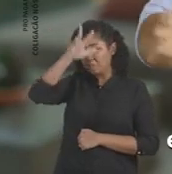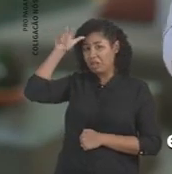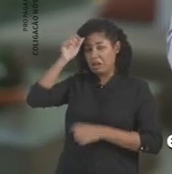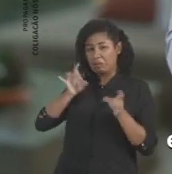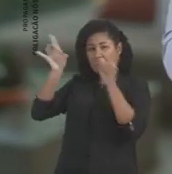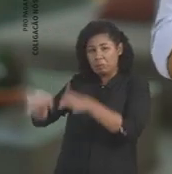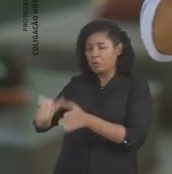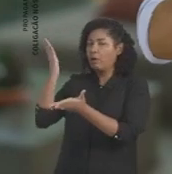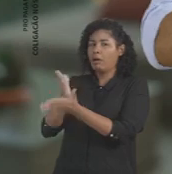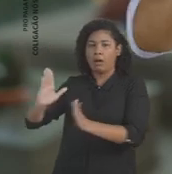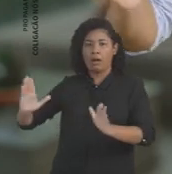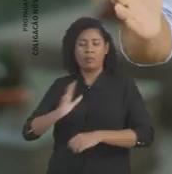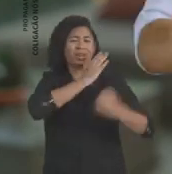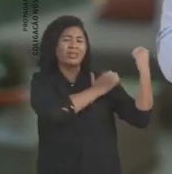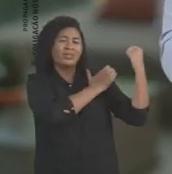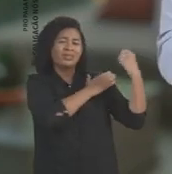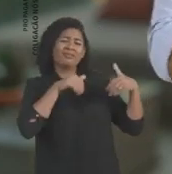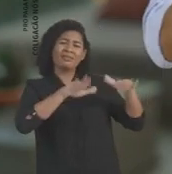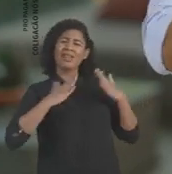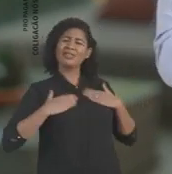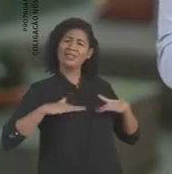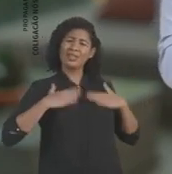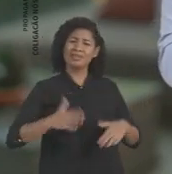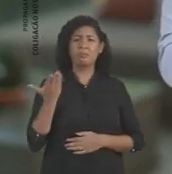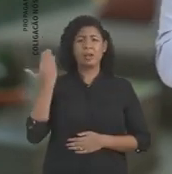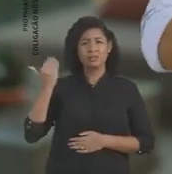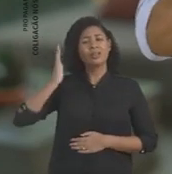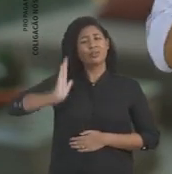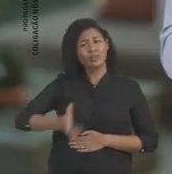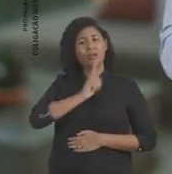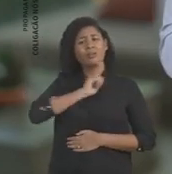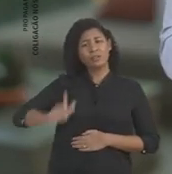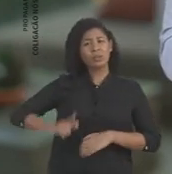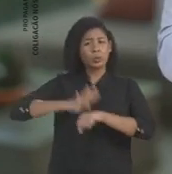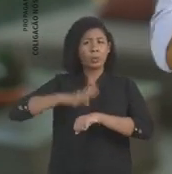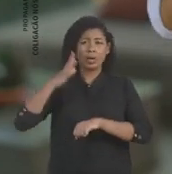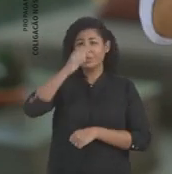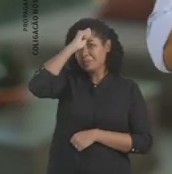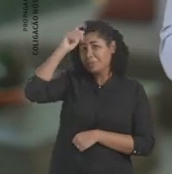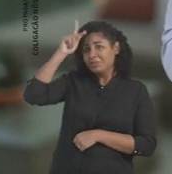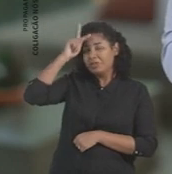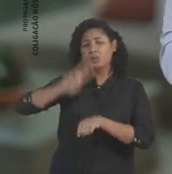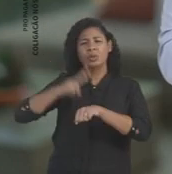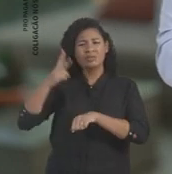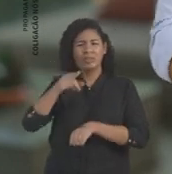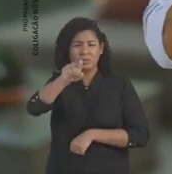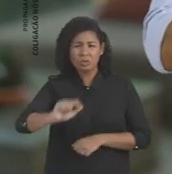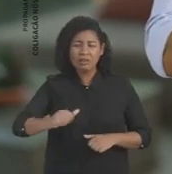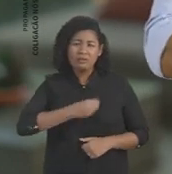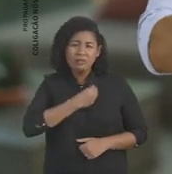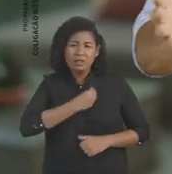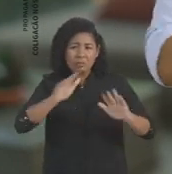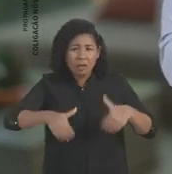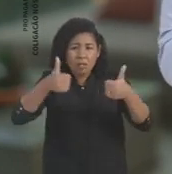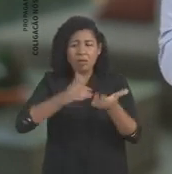abandono vai acabar. Amazonino precisa descansar. Foi governador 4 vezes, prefeito de Manaus 2 vezes e a tua vida não melhorou. Eduardo